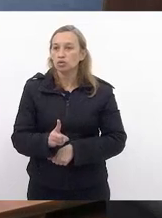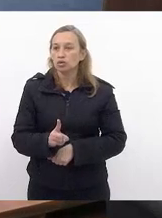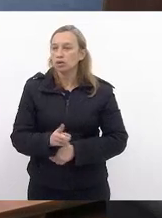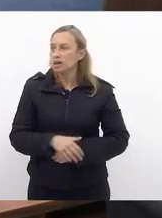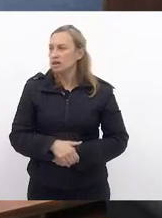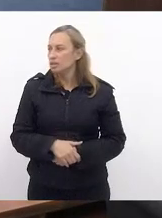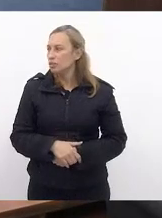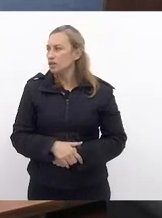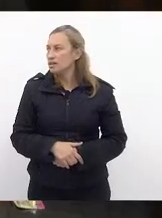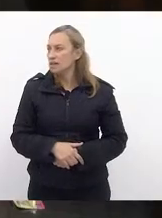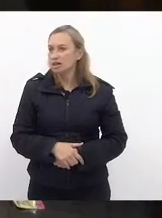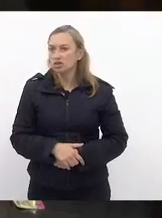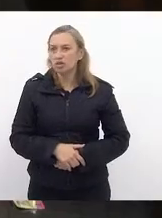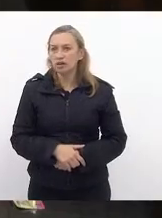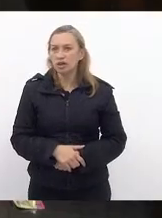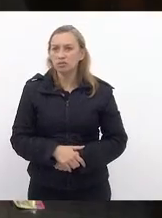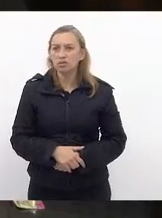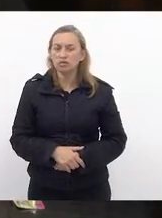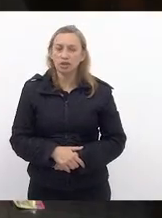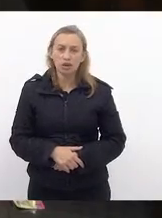aqui dentro do Plenário